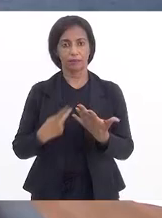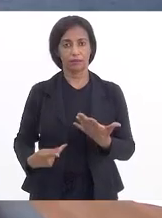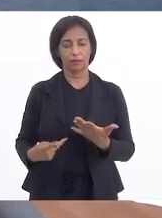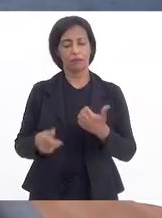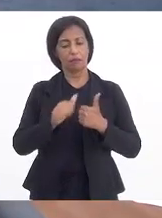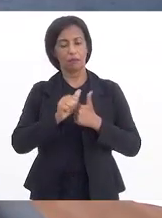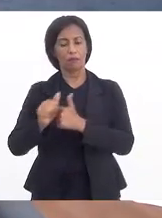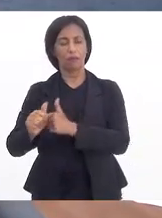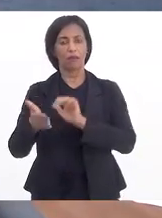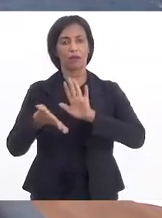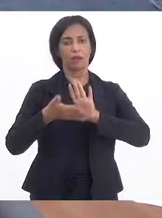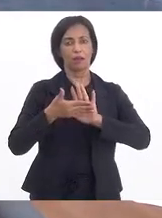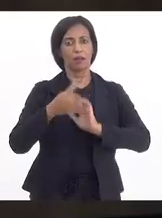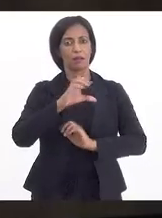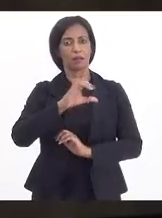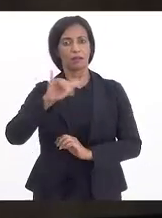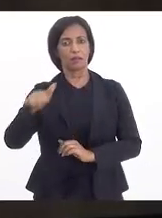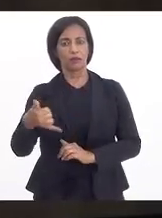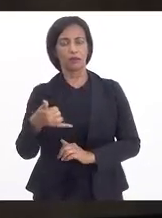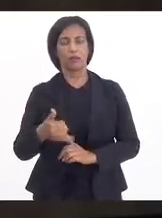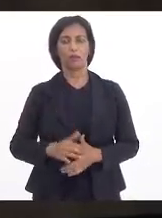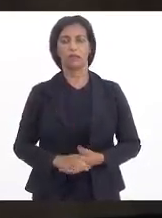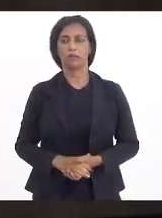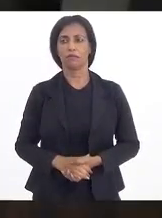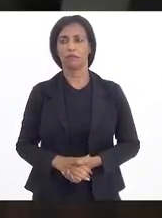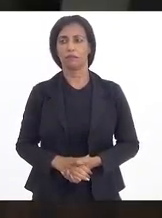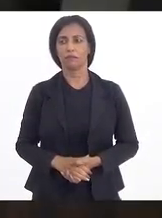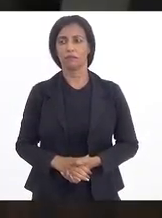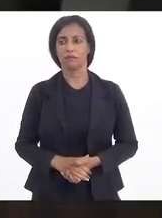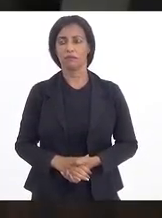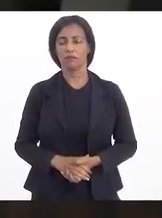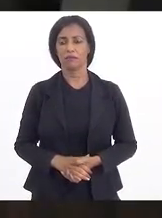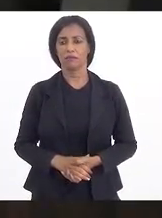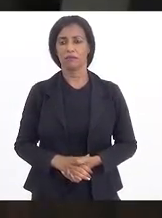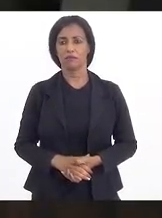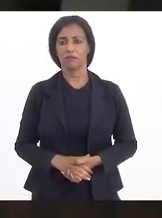presidente acompanhando o parecer da ccj para o horário